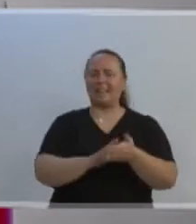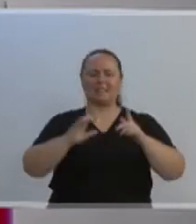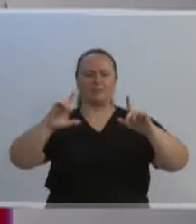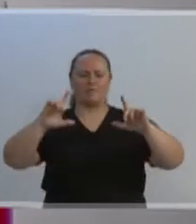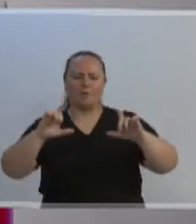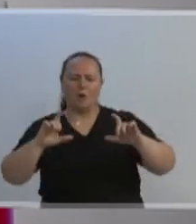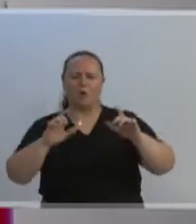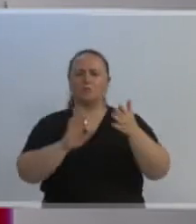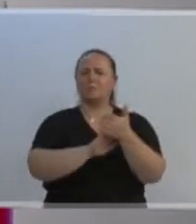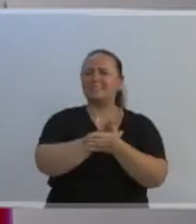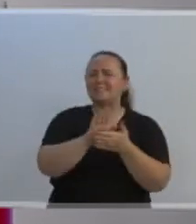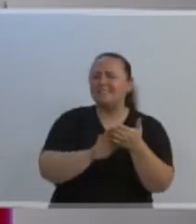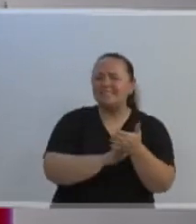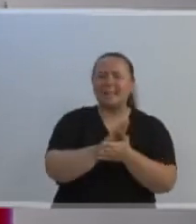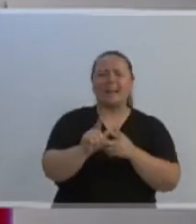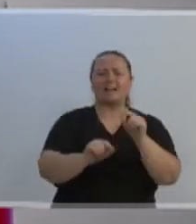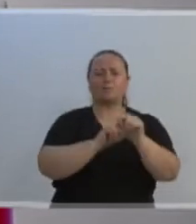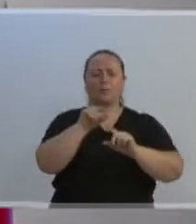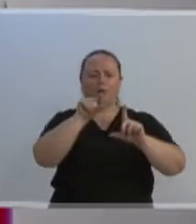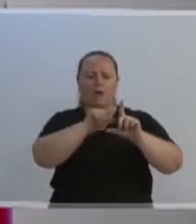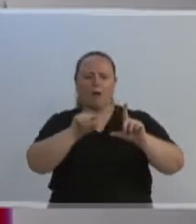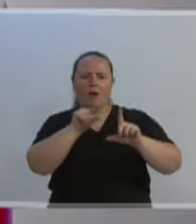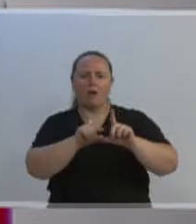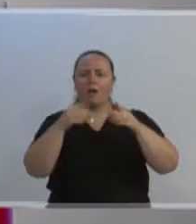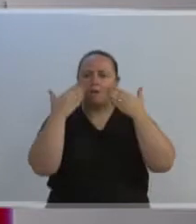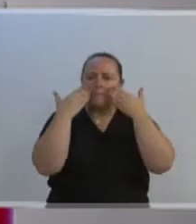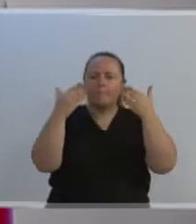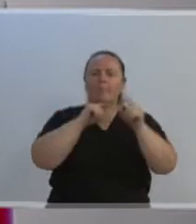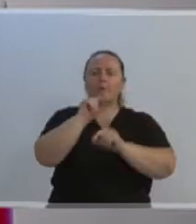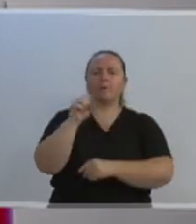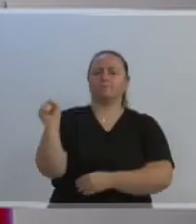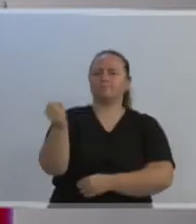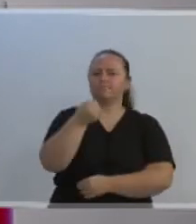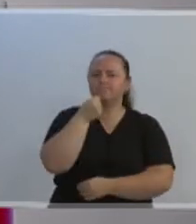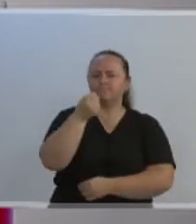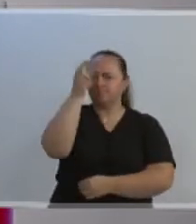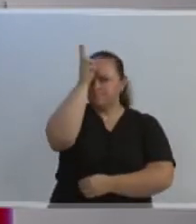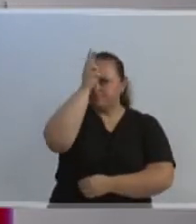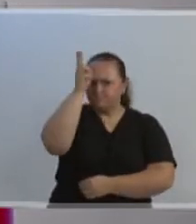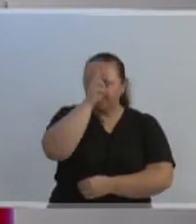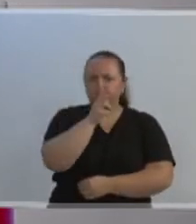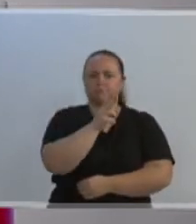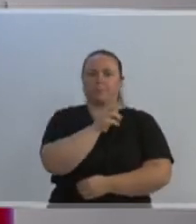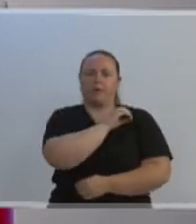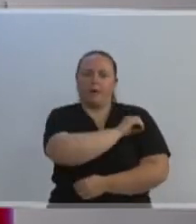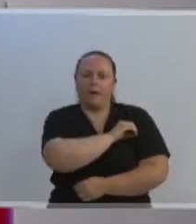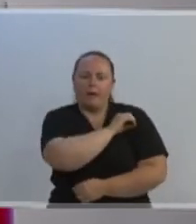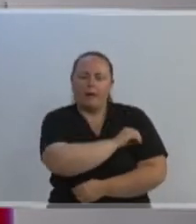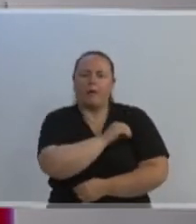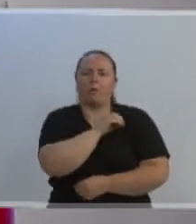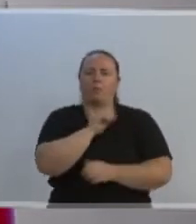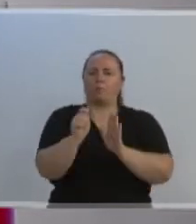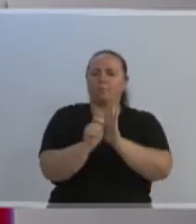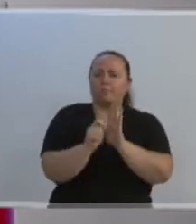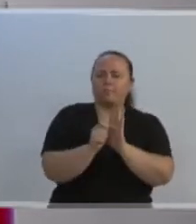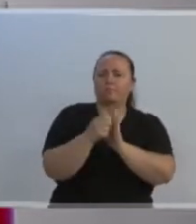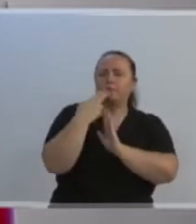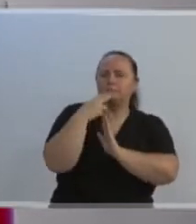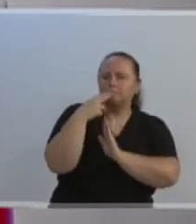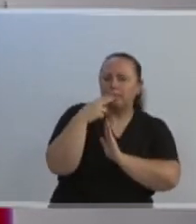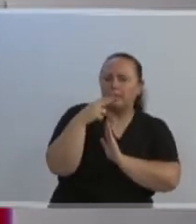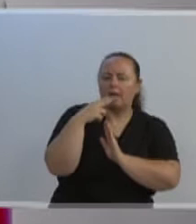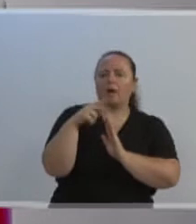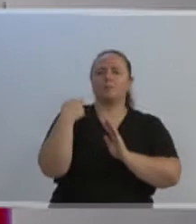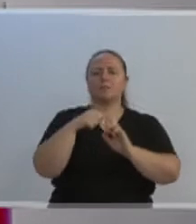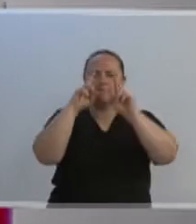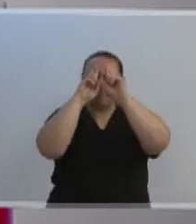fotográficas, legendas, crônicas ou anúncios de bebidas alcoólicas, tabaco, armas e munições, e deverão respeitar os